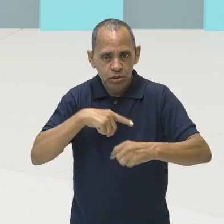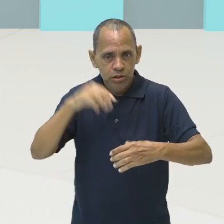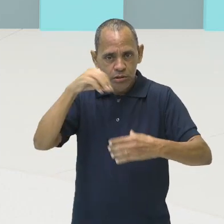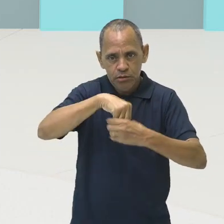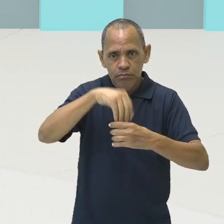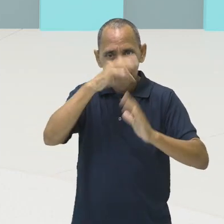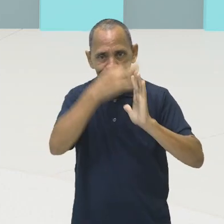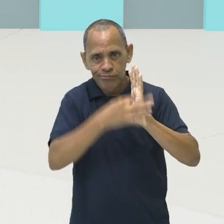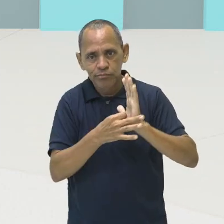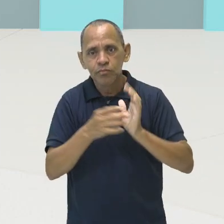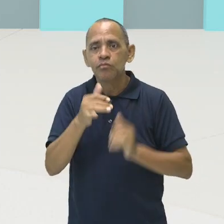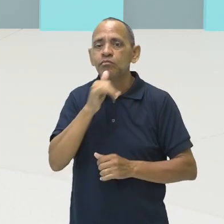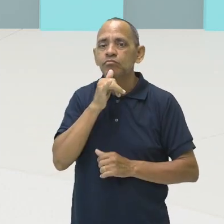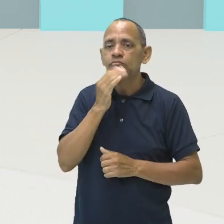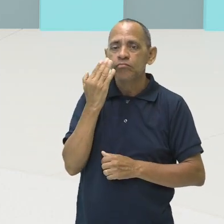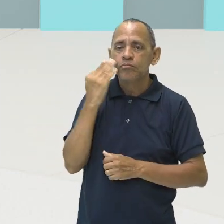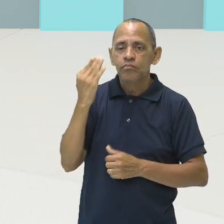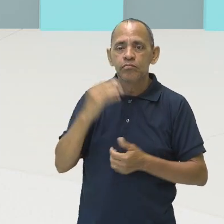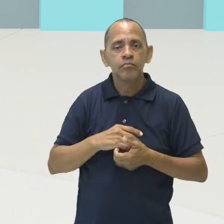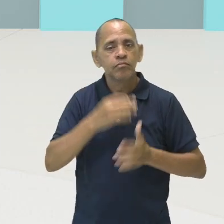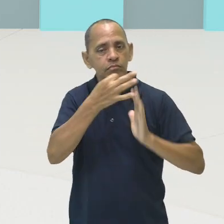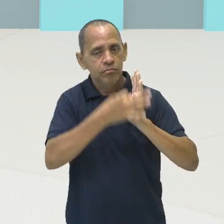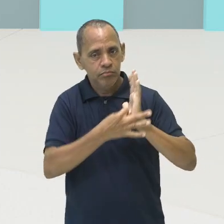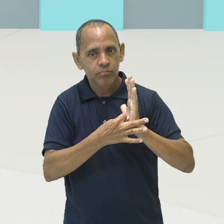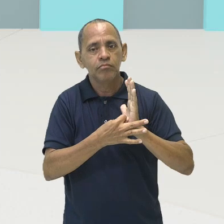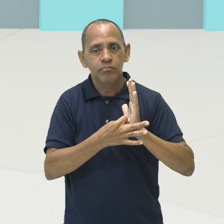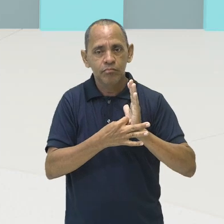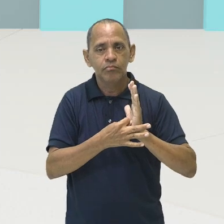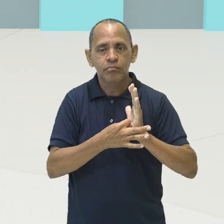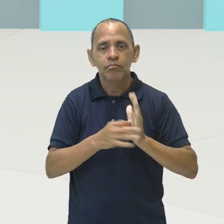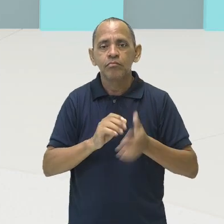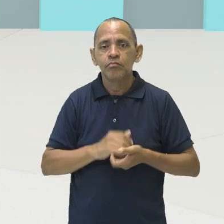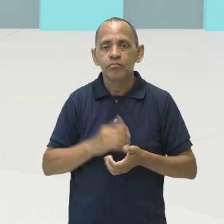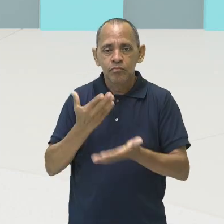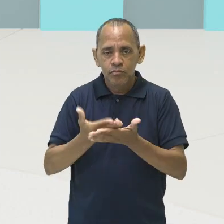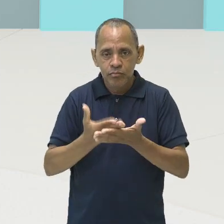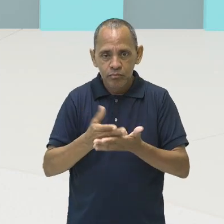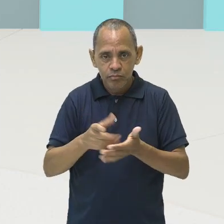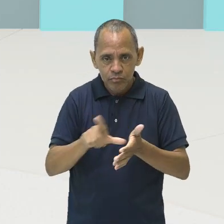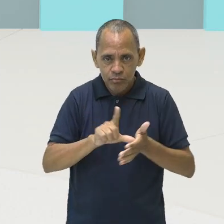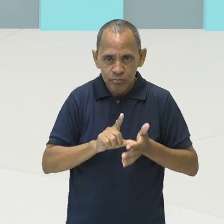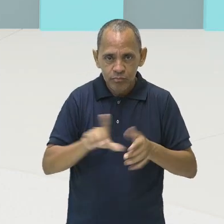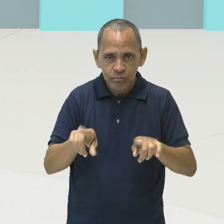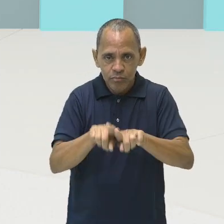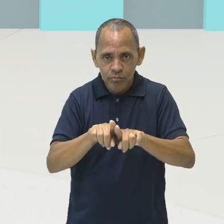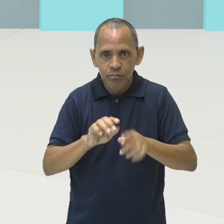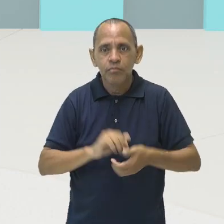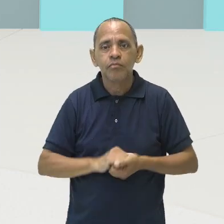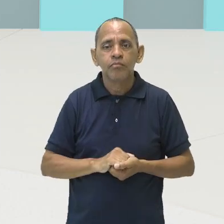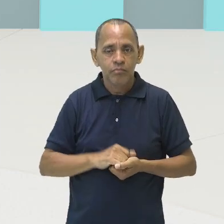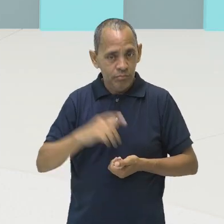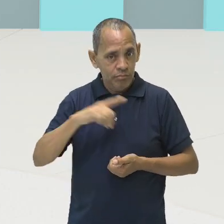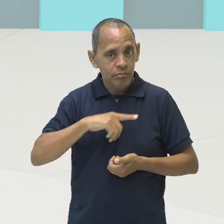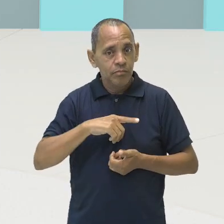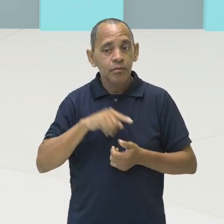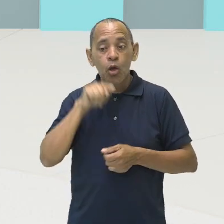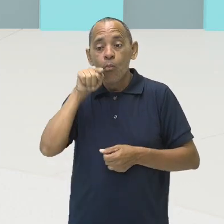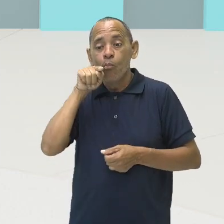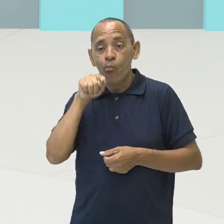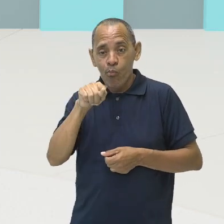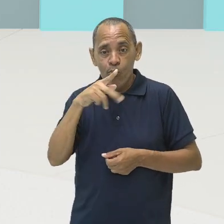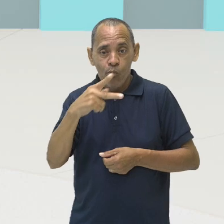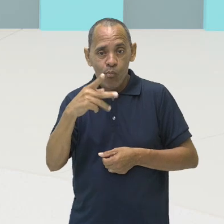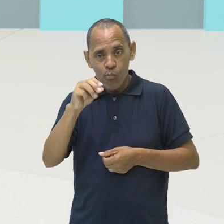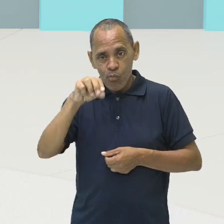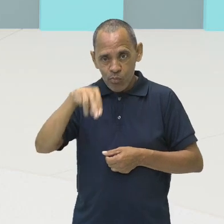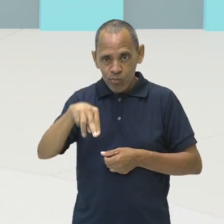exemplo, esse texto que nós acabamos de trabalhar agora, que eu falei para vocês, esses conceitos, nós temos pontuações, né? Nós temos